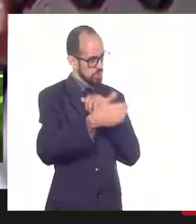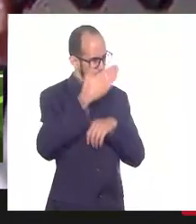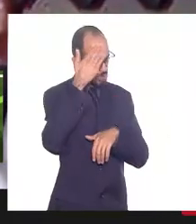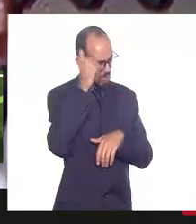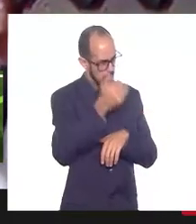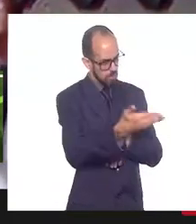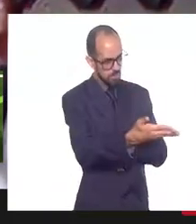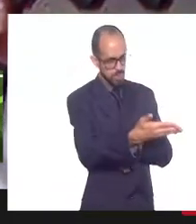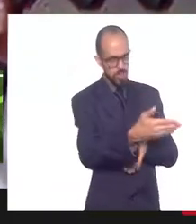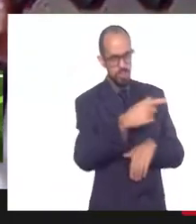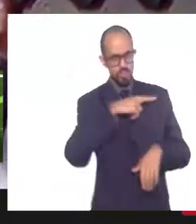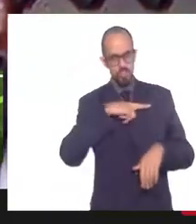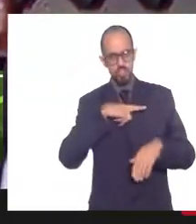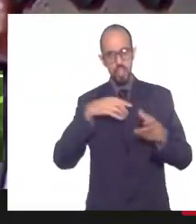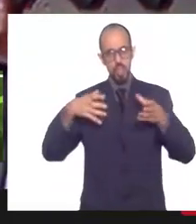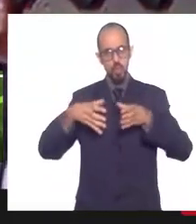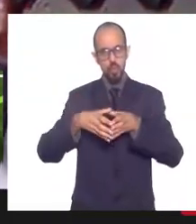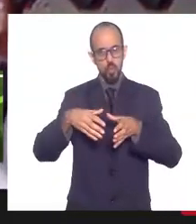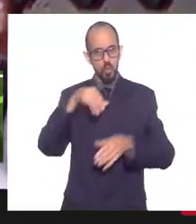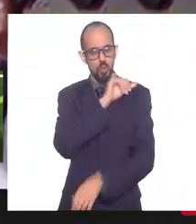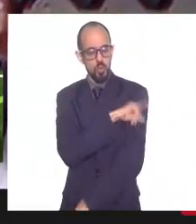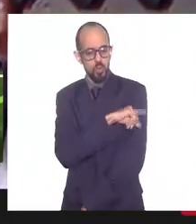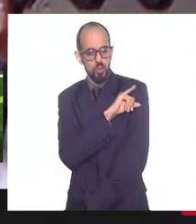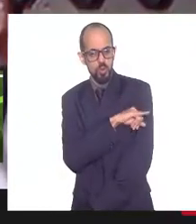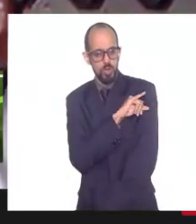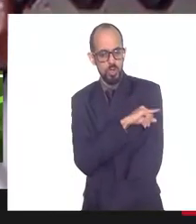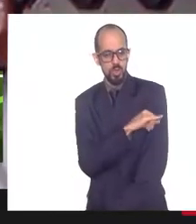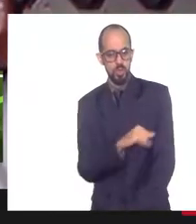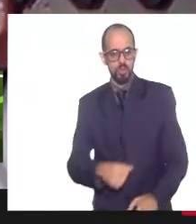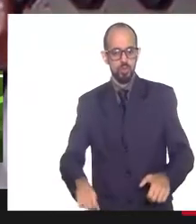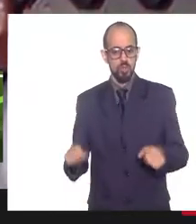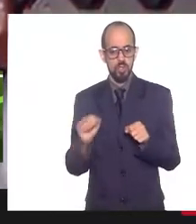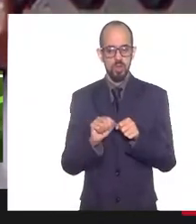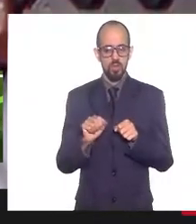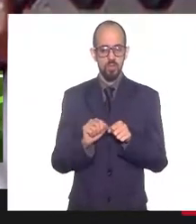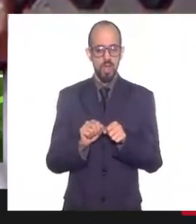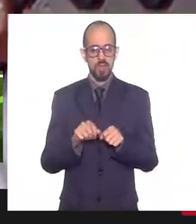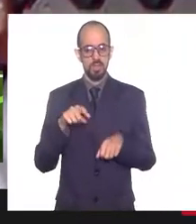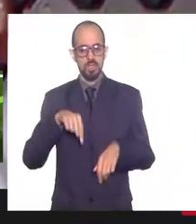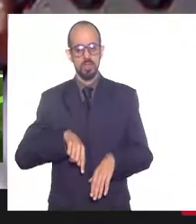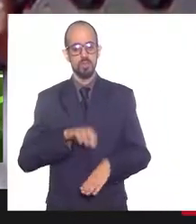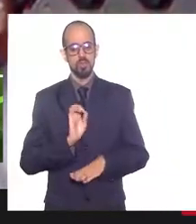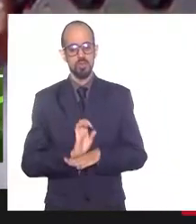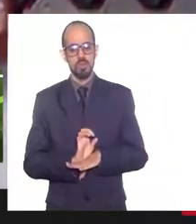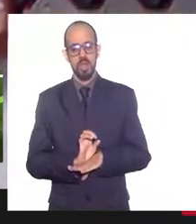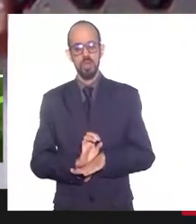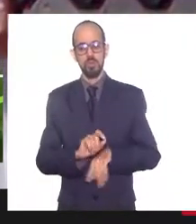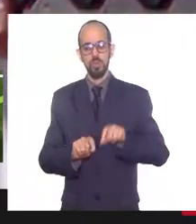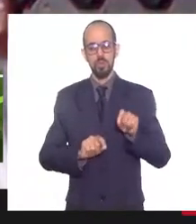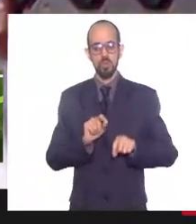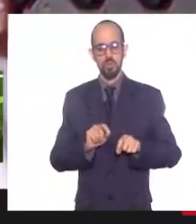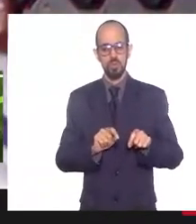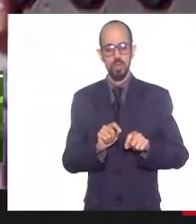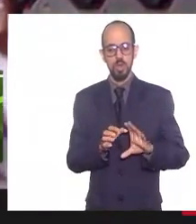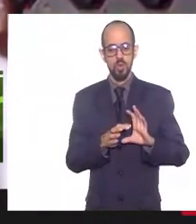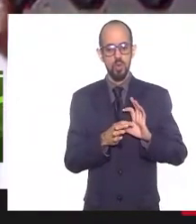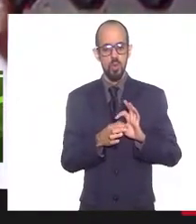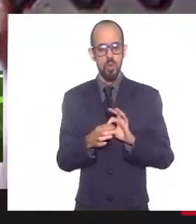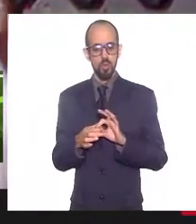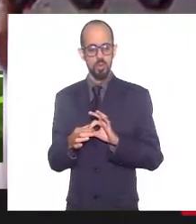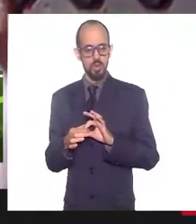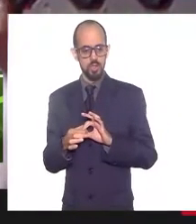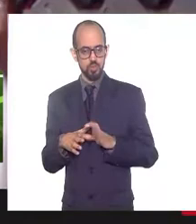estado do Rio de Janeiro que traz para o nosso estado uma situação extremamente